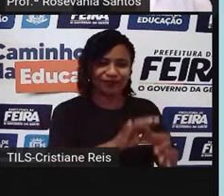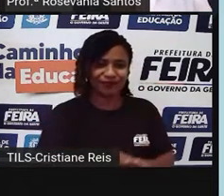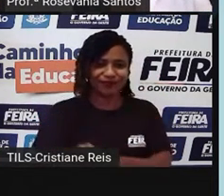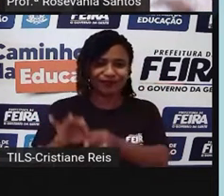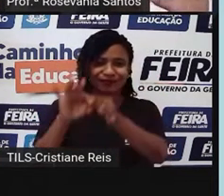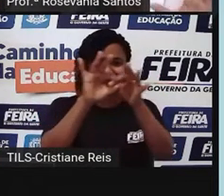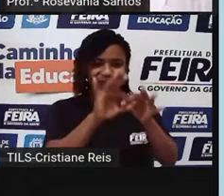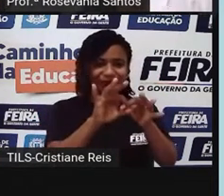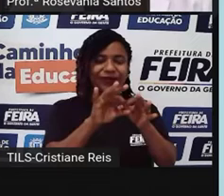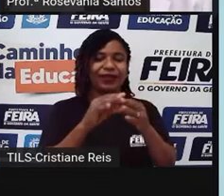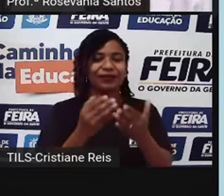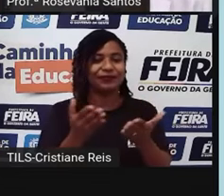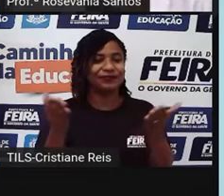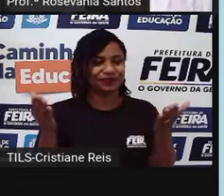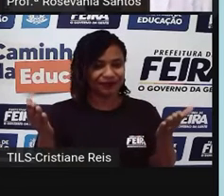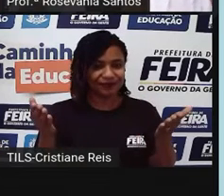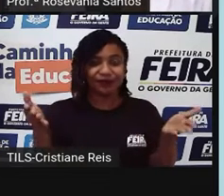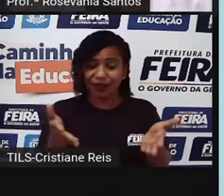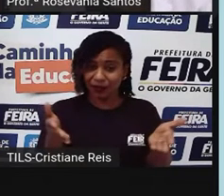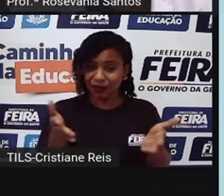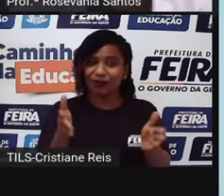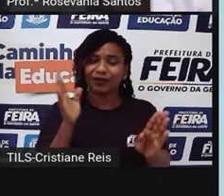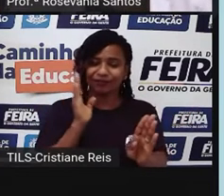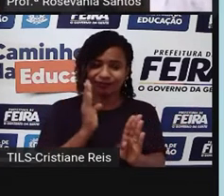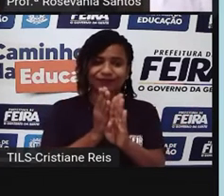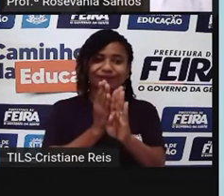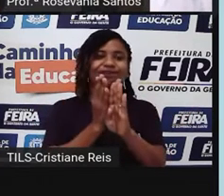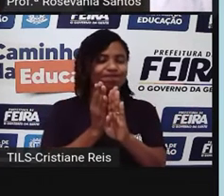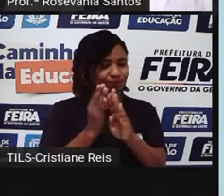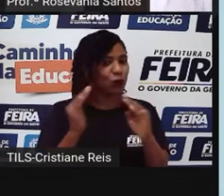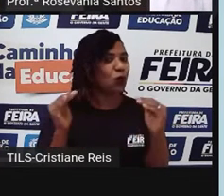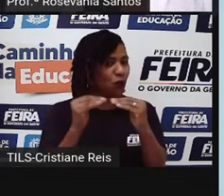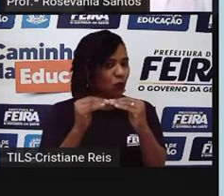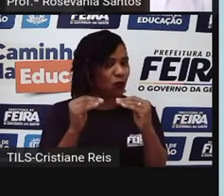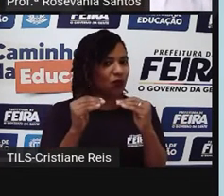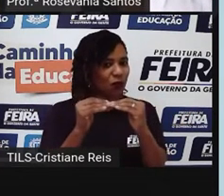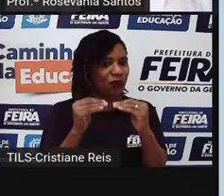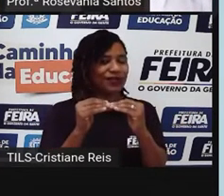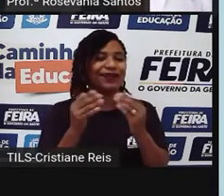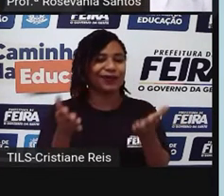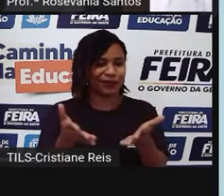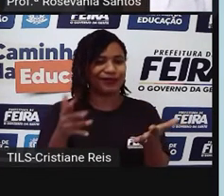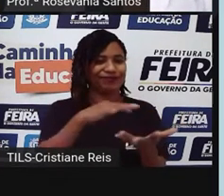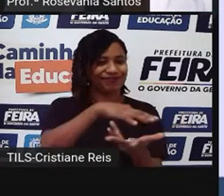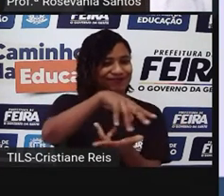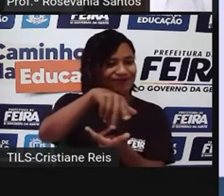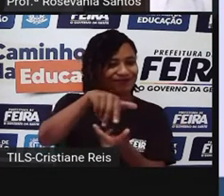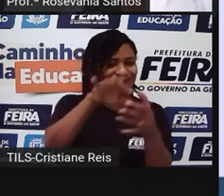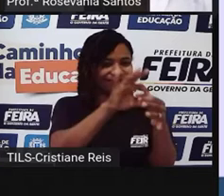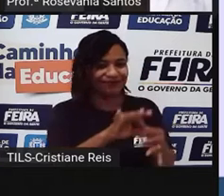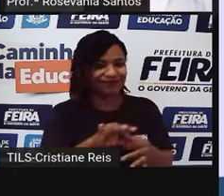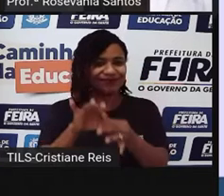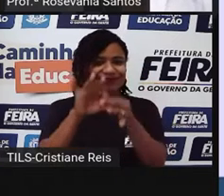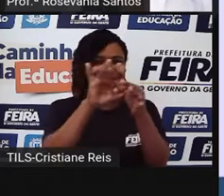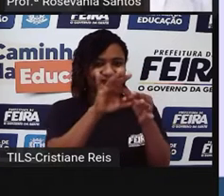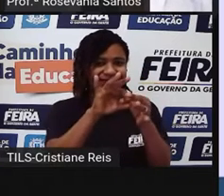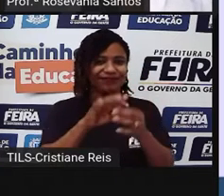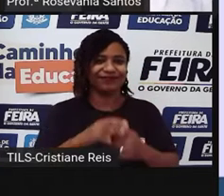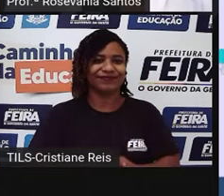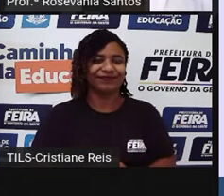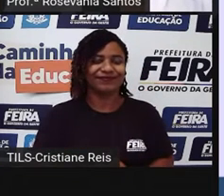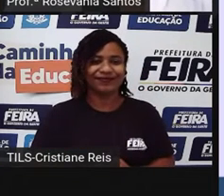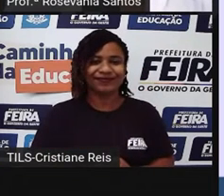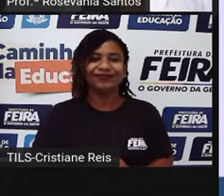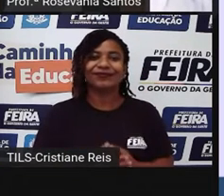que quando chega nesse ponto, todos têm um consenso, era realmente, então, vivendo um momento global. Então, adiantando